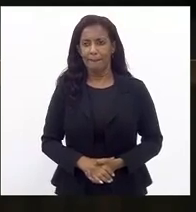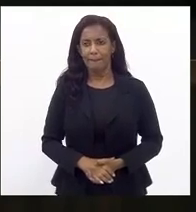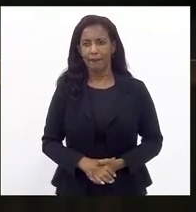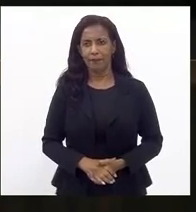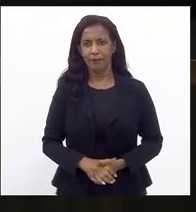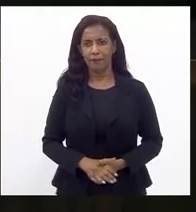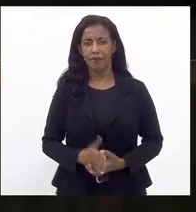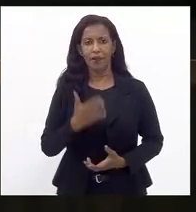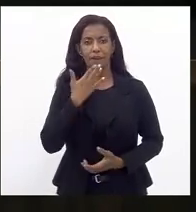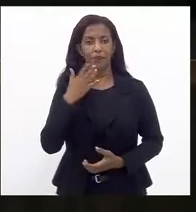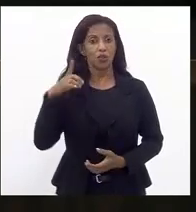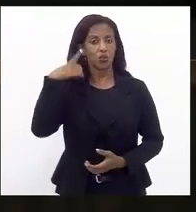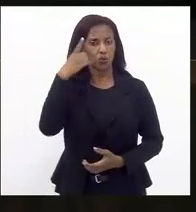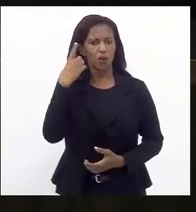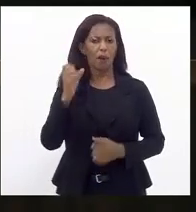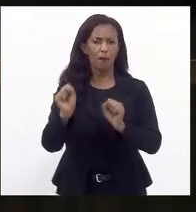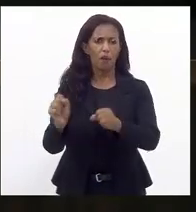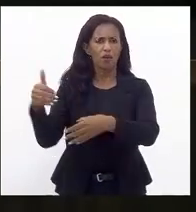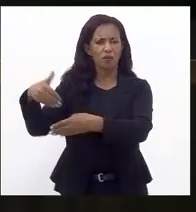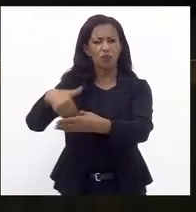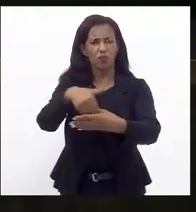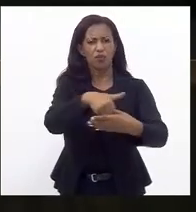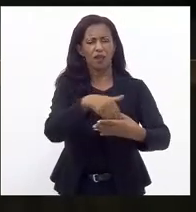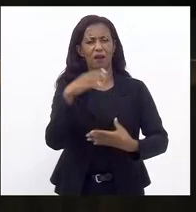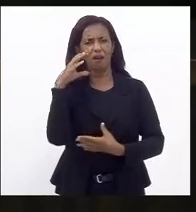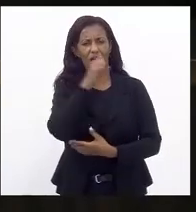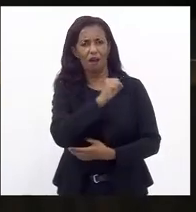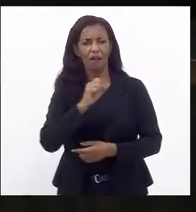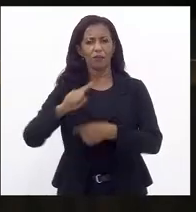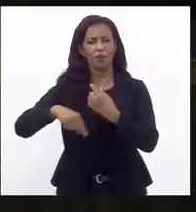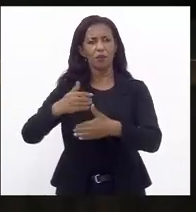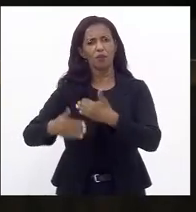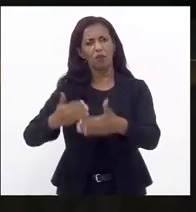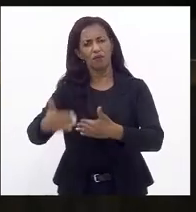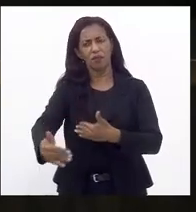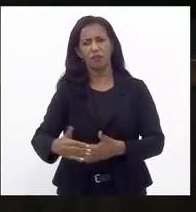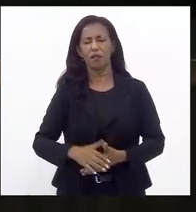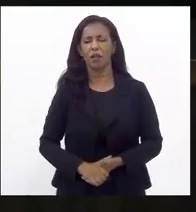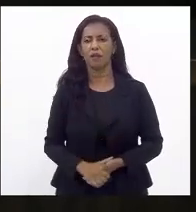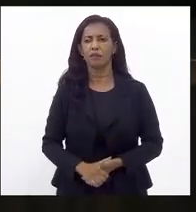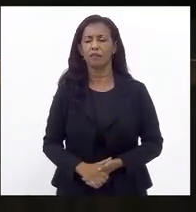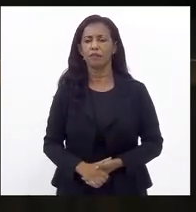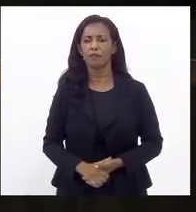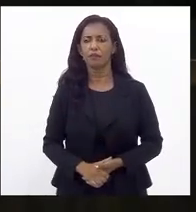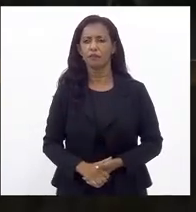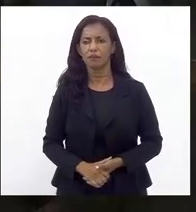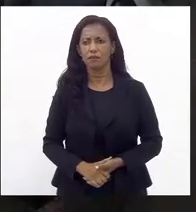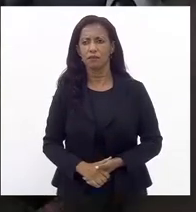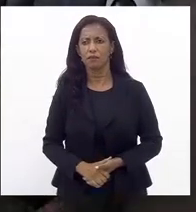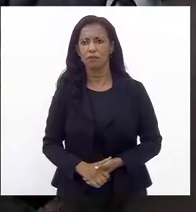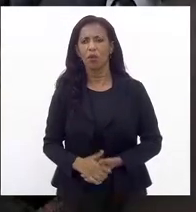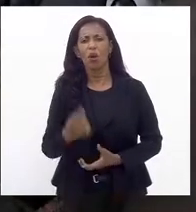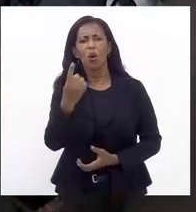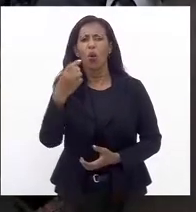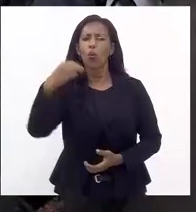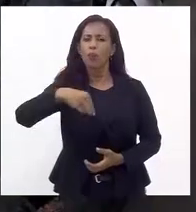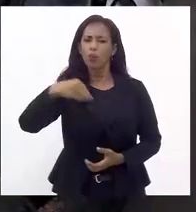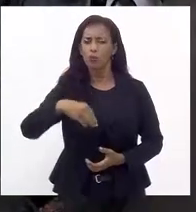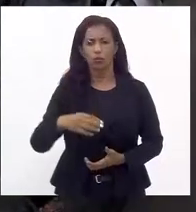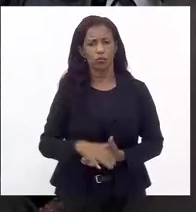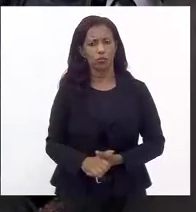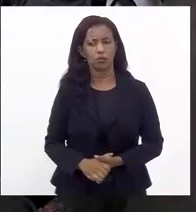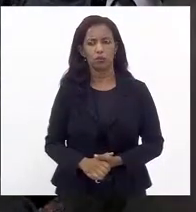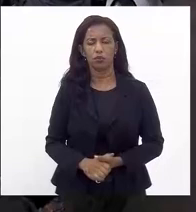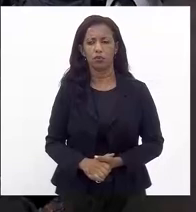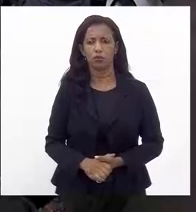deputados deputados que possamos voltar acabou na votação vamos avançar a pauta deputado Carlos Macedo por gentileza um minuto por aquela